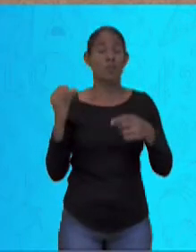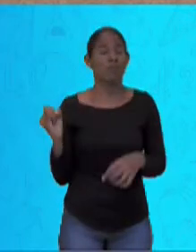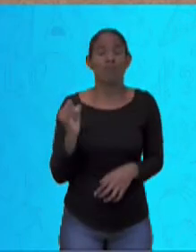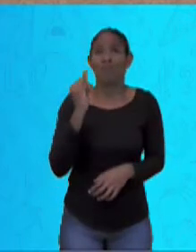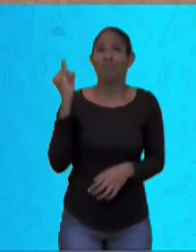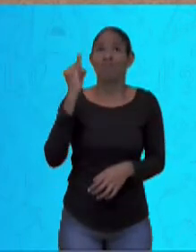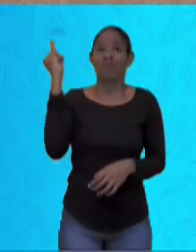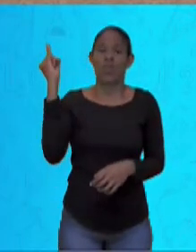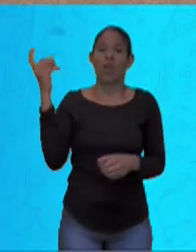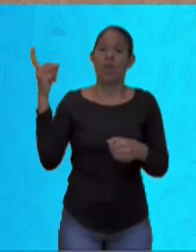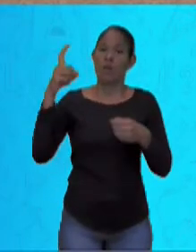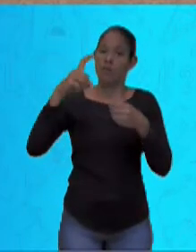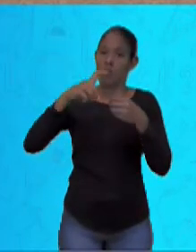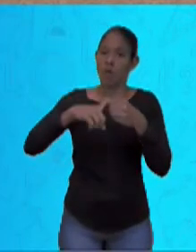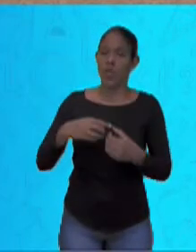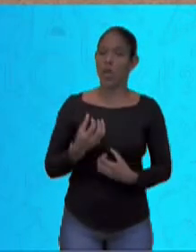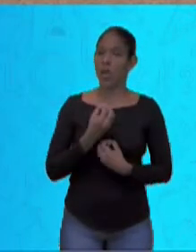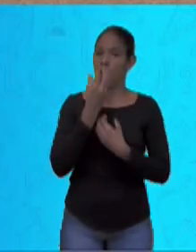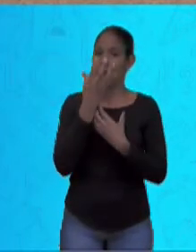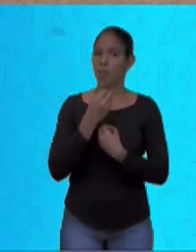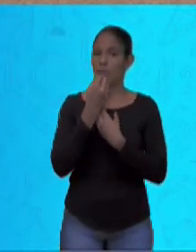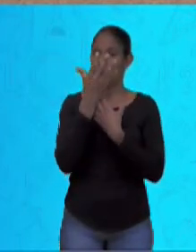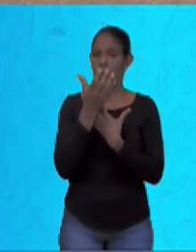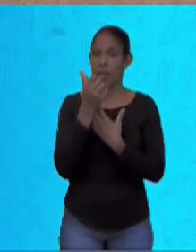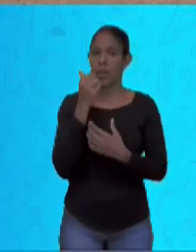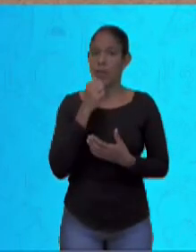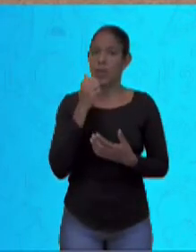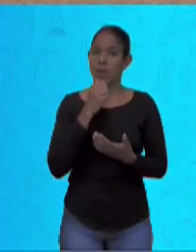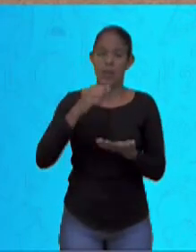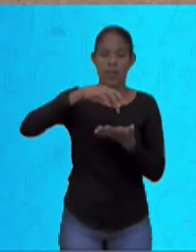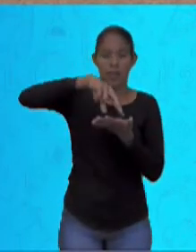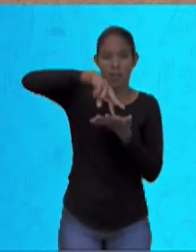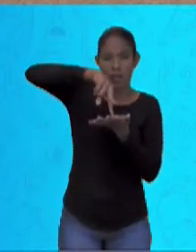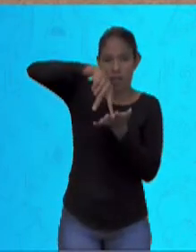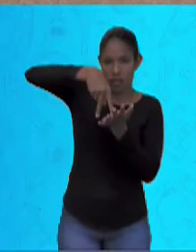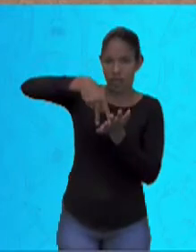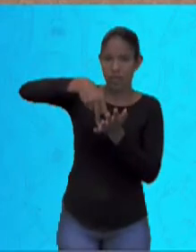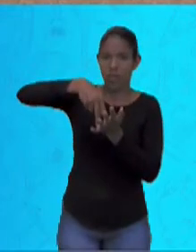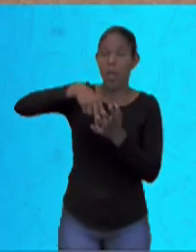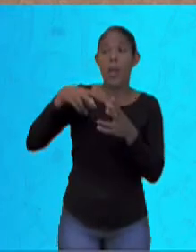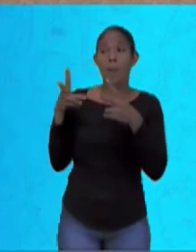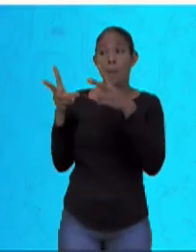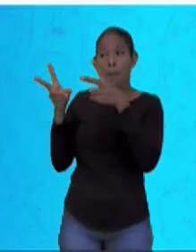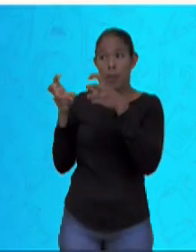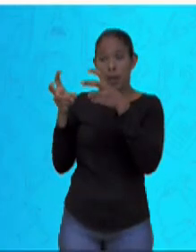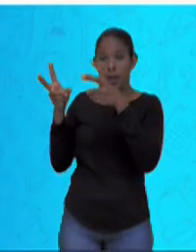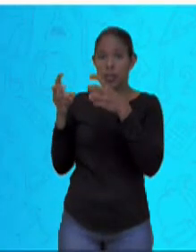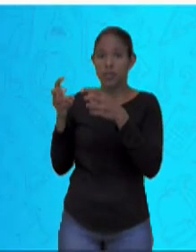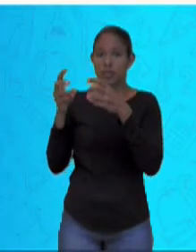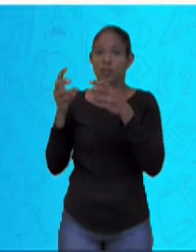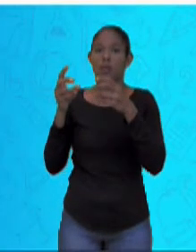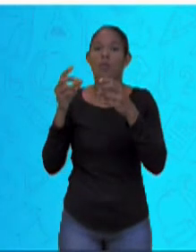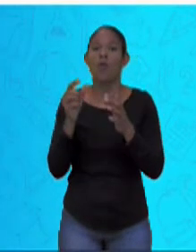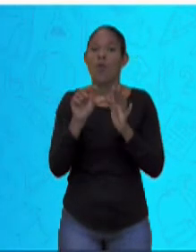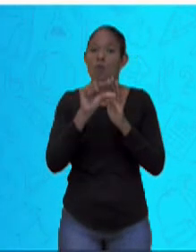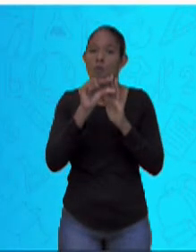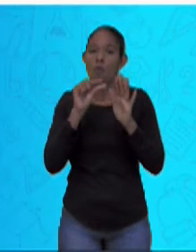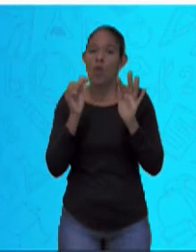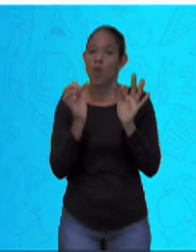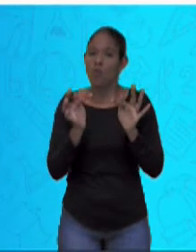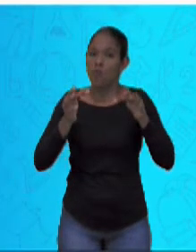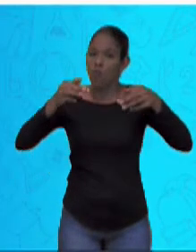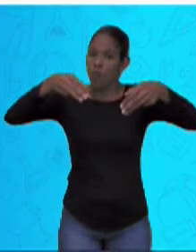poema Bailarina, constatamos que ao final de cada verso existem